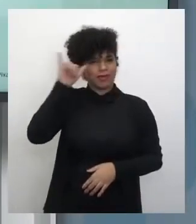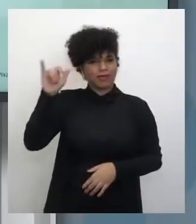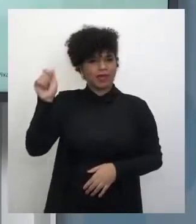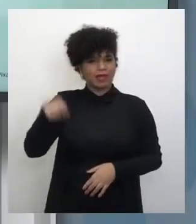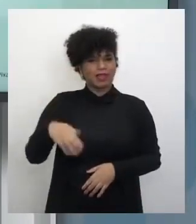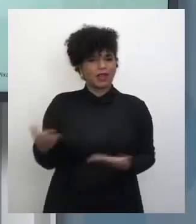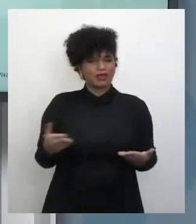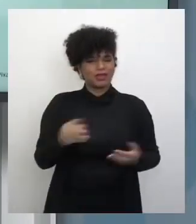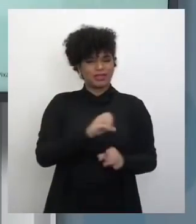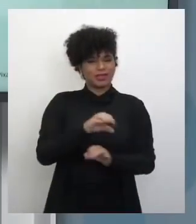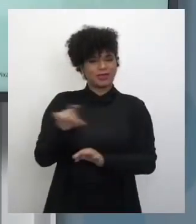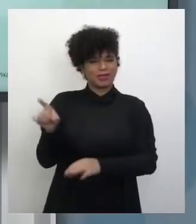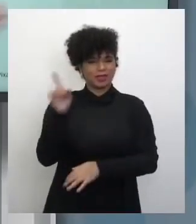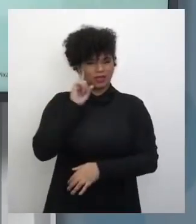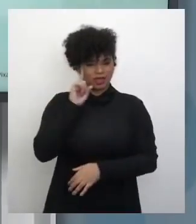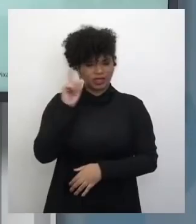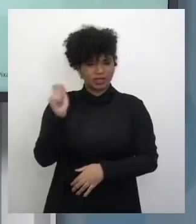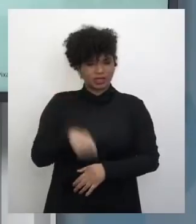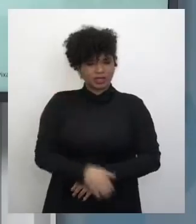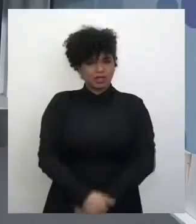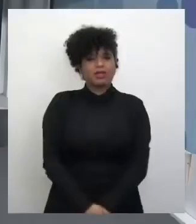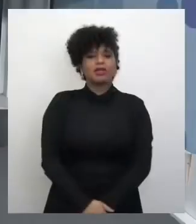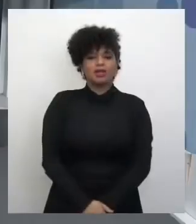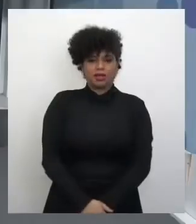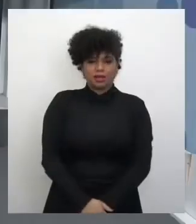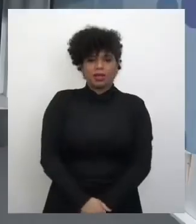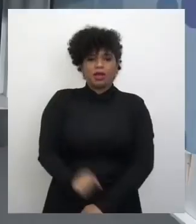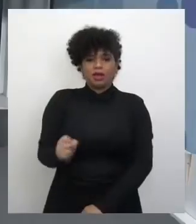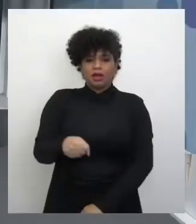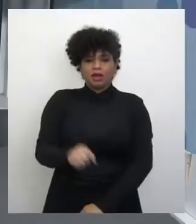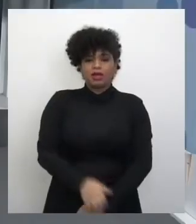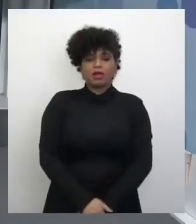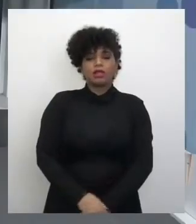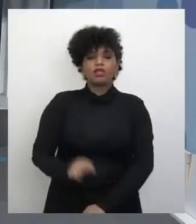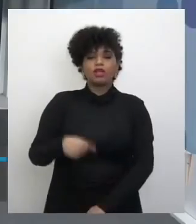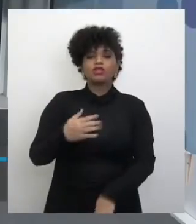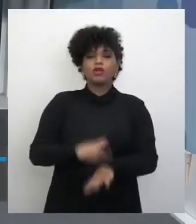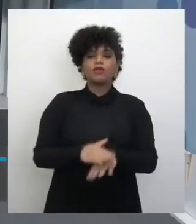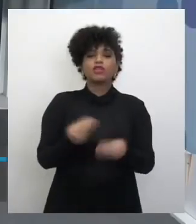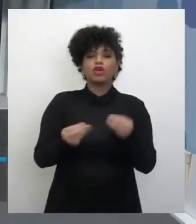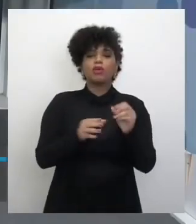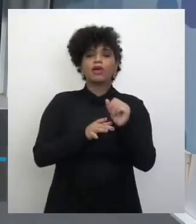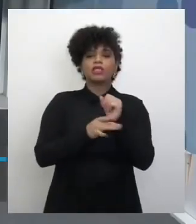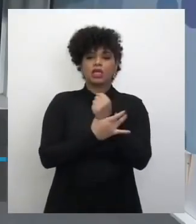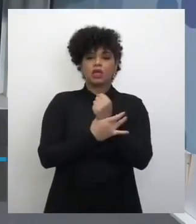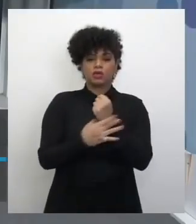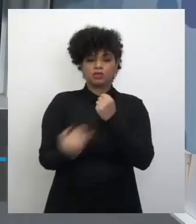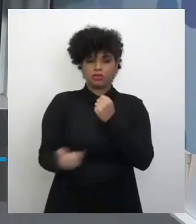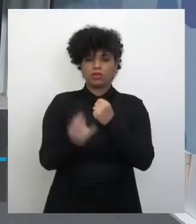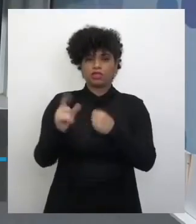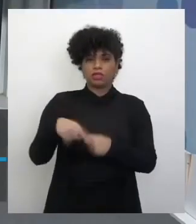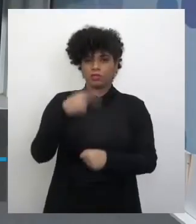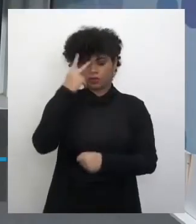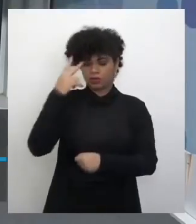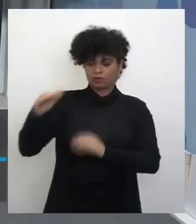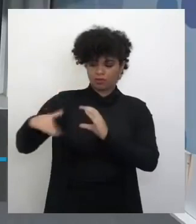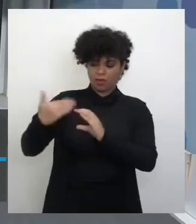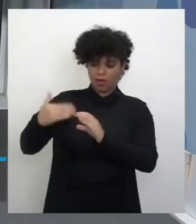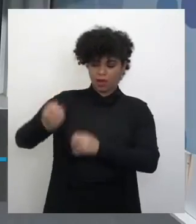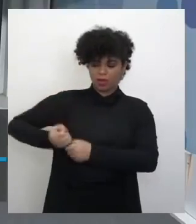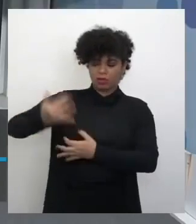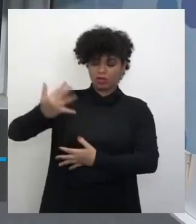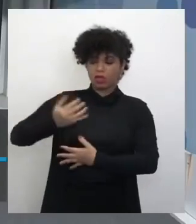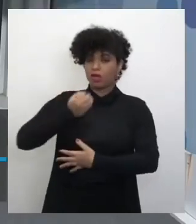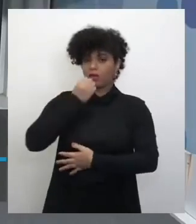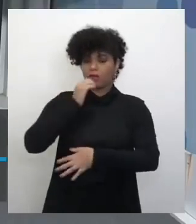pegada da aula. E Legal. E queremos fazer isso de uma maneira segura, né? sim, A galera aqui no chat mandando os